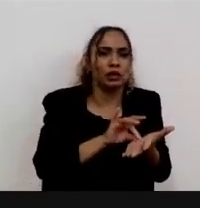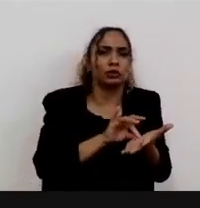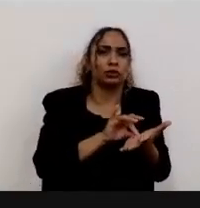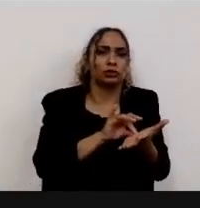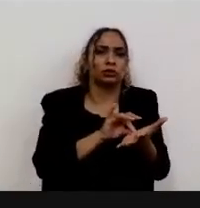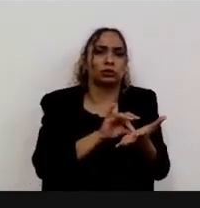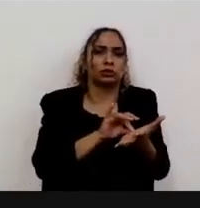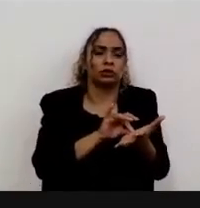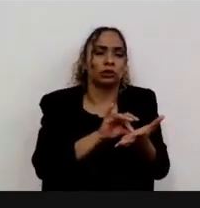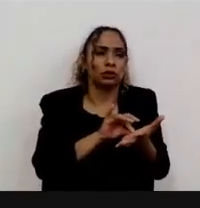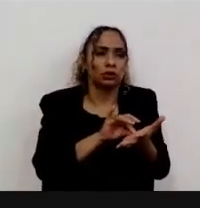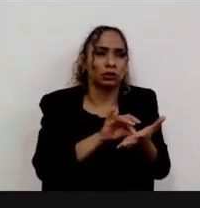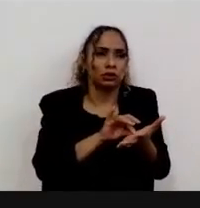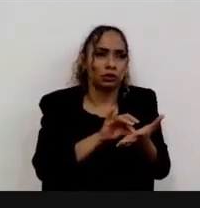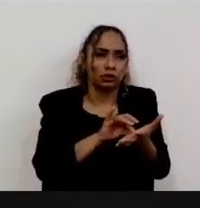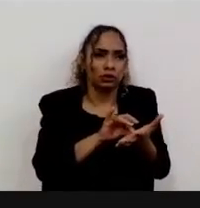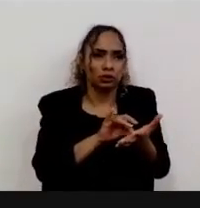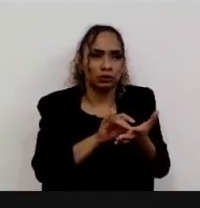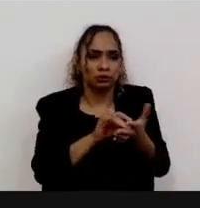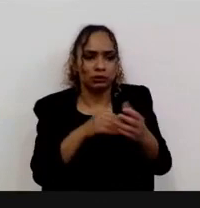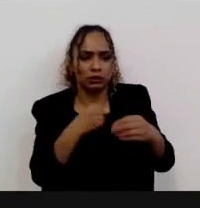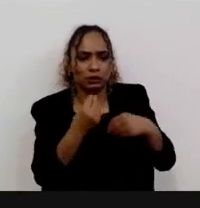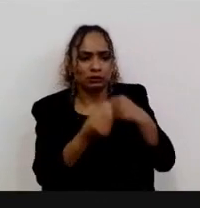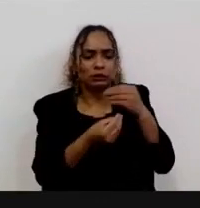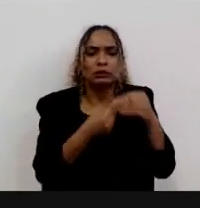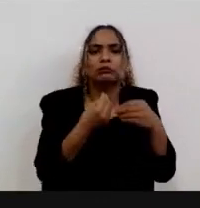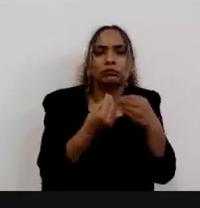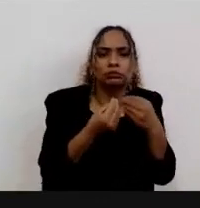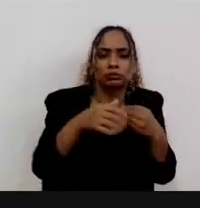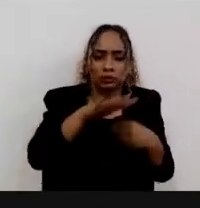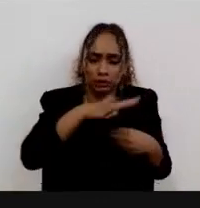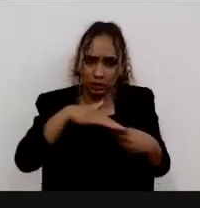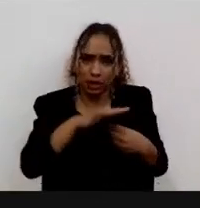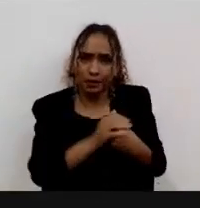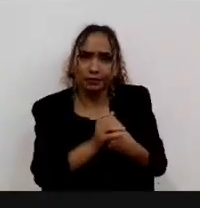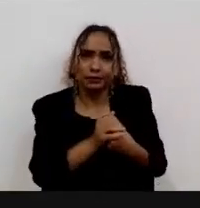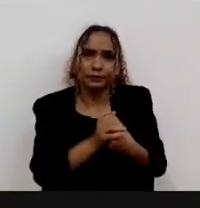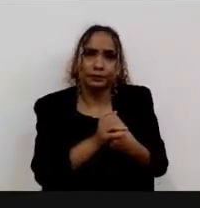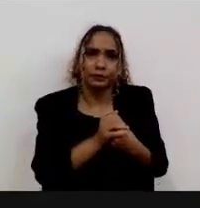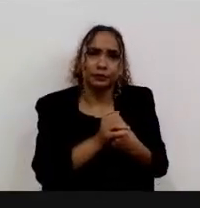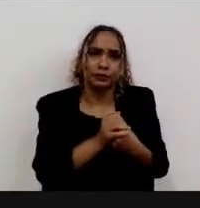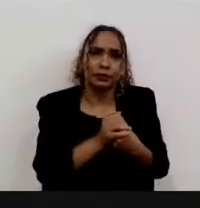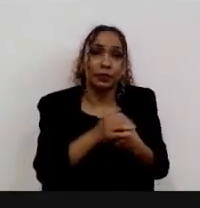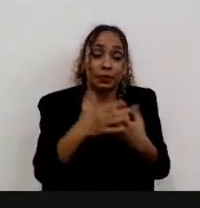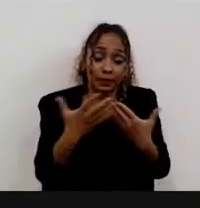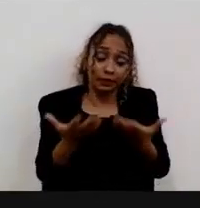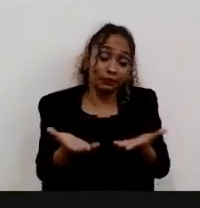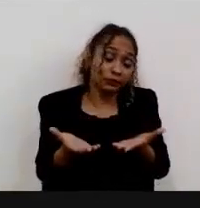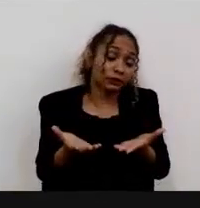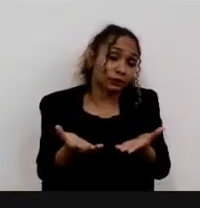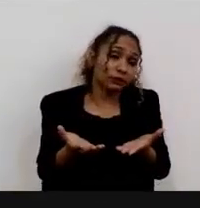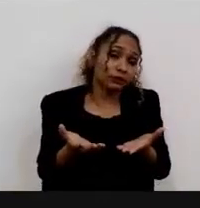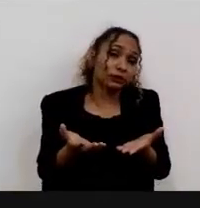vida real, né? E mexer nas variáveis, e mexer nesses cenários, isso